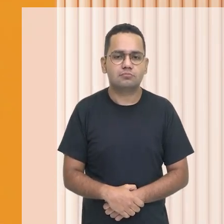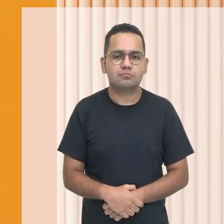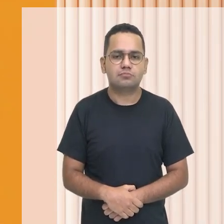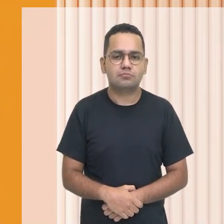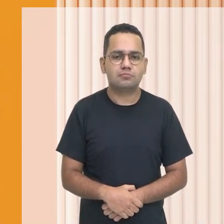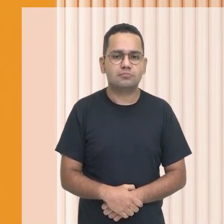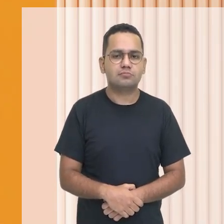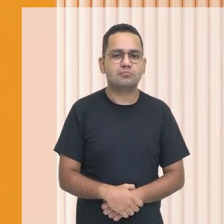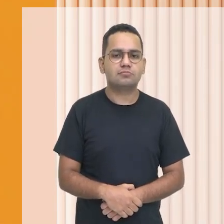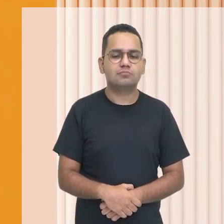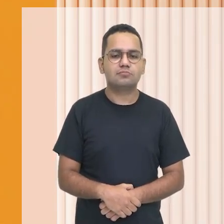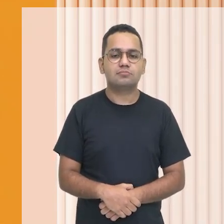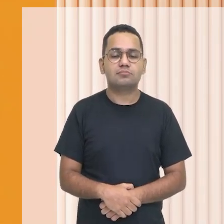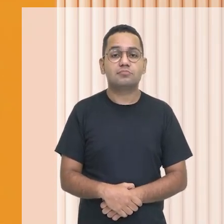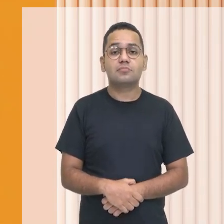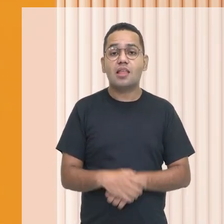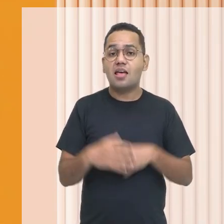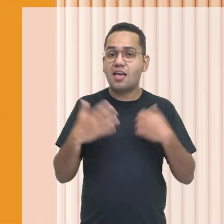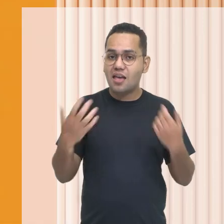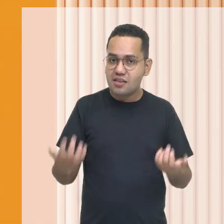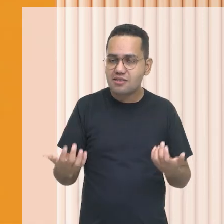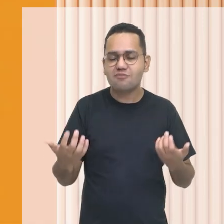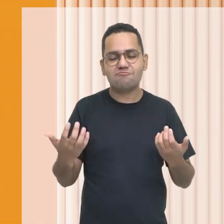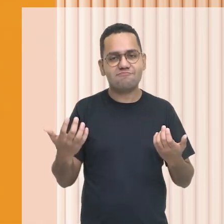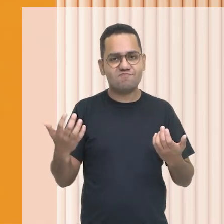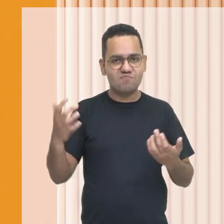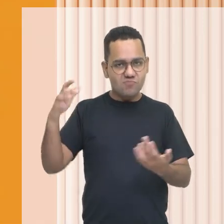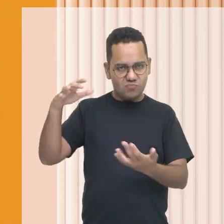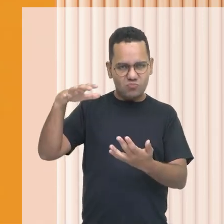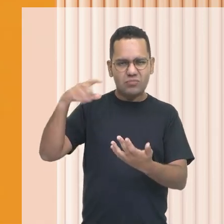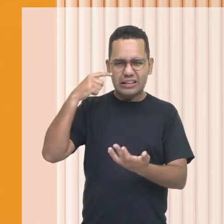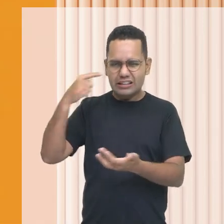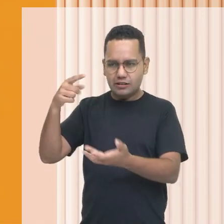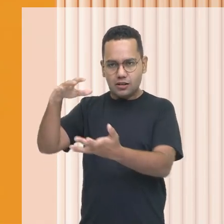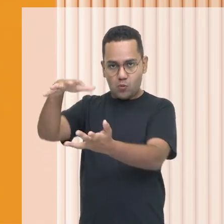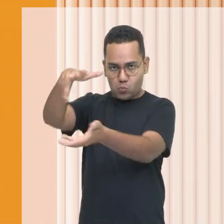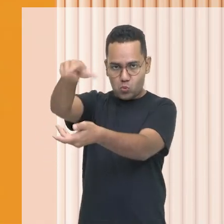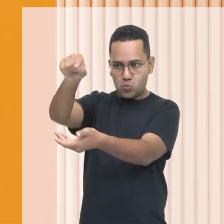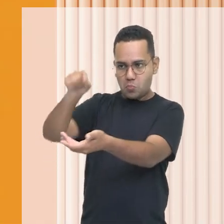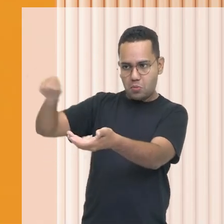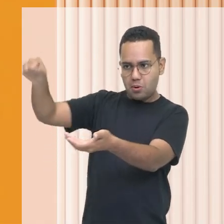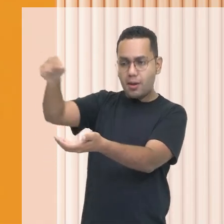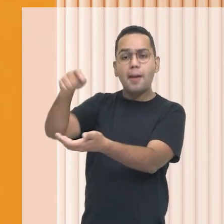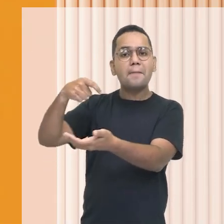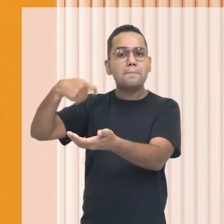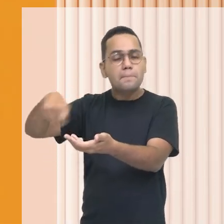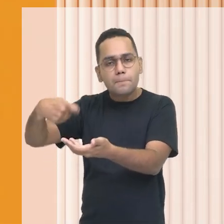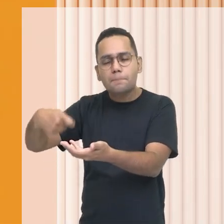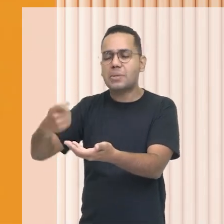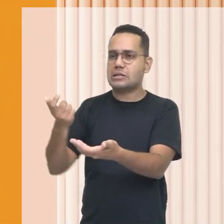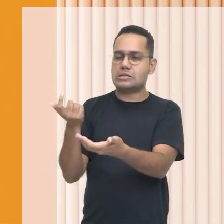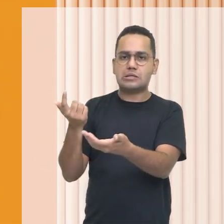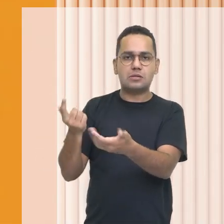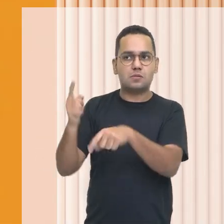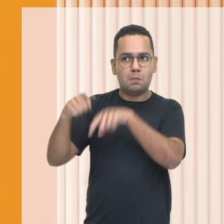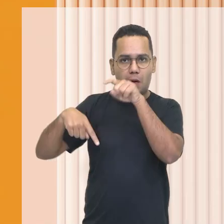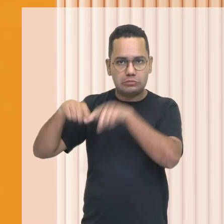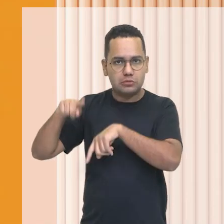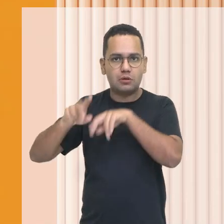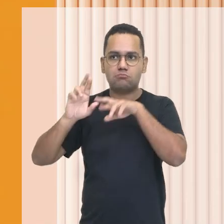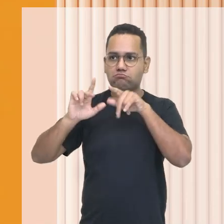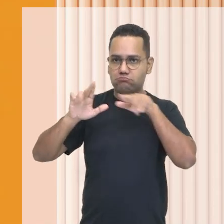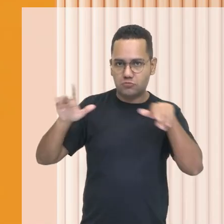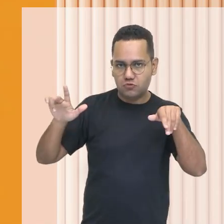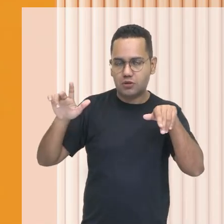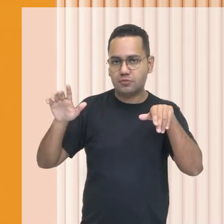mundo precisa de outras demandas e vai implementar, né, novas demandas, o Brasil vai